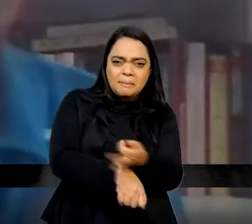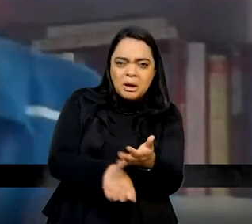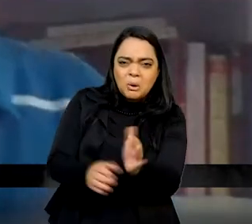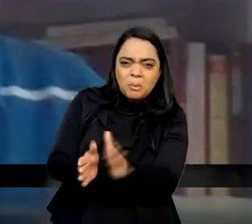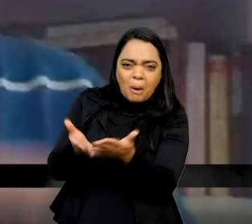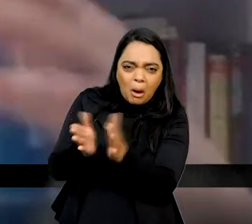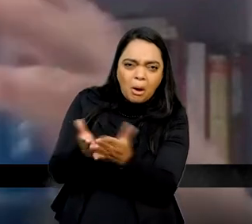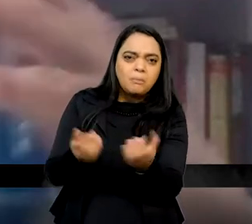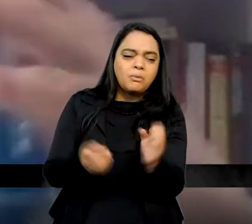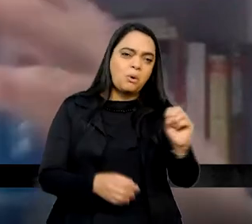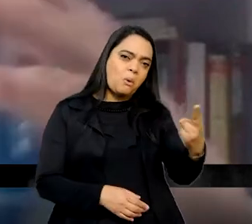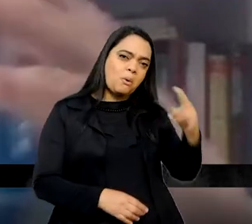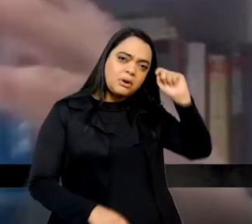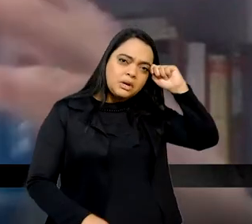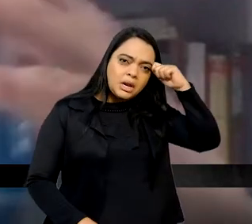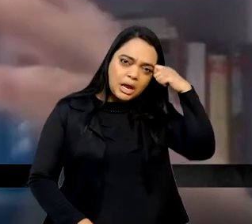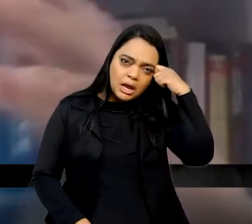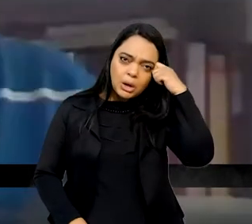forro, porque